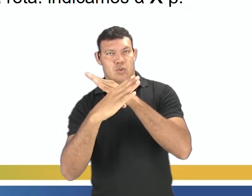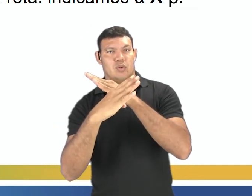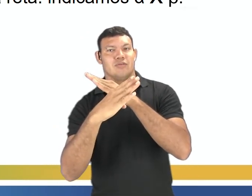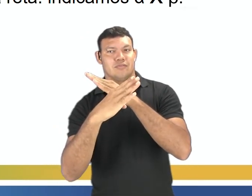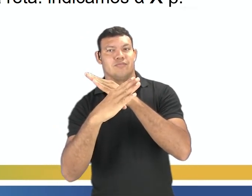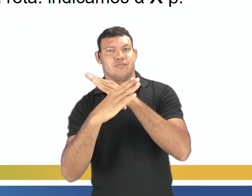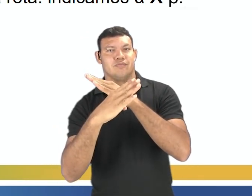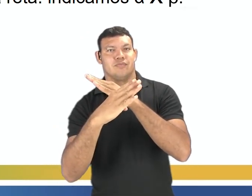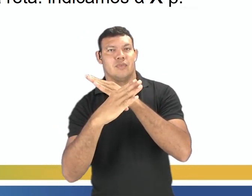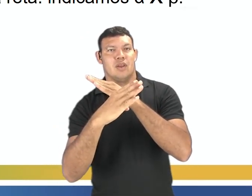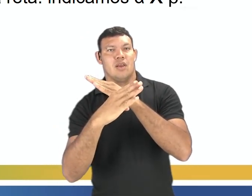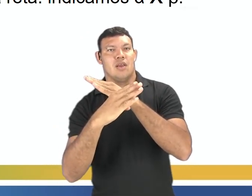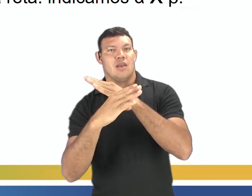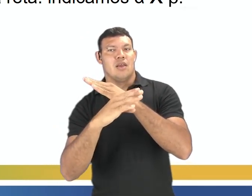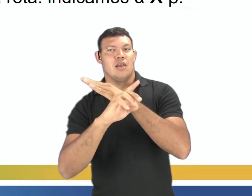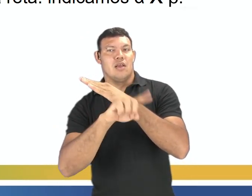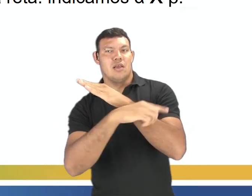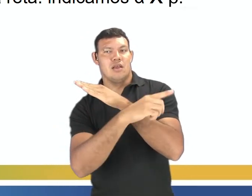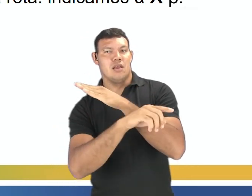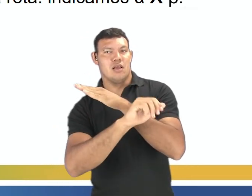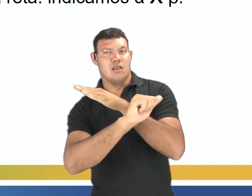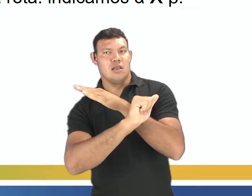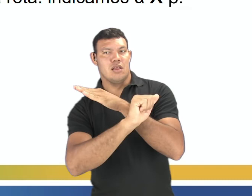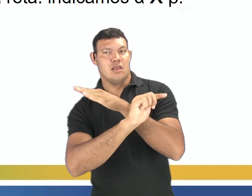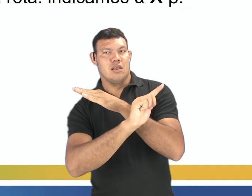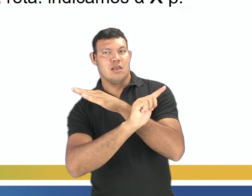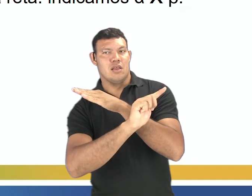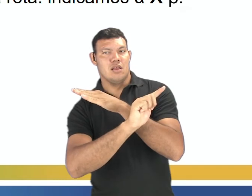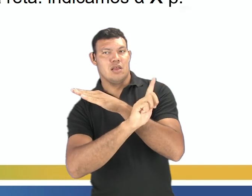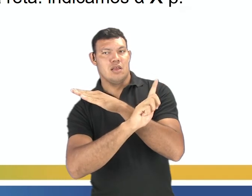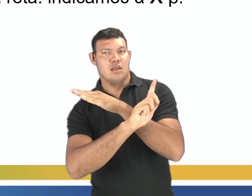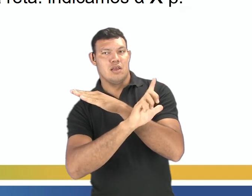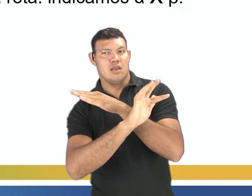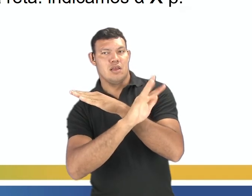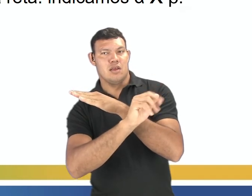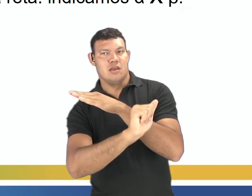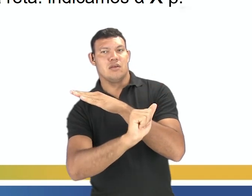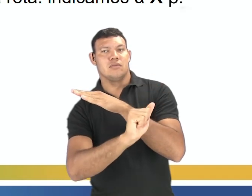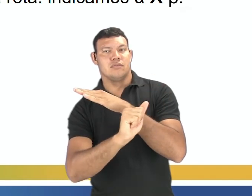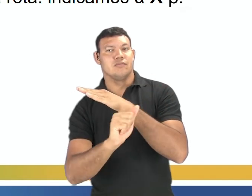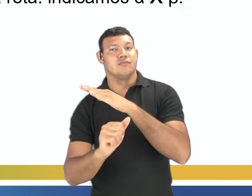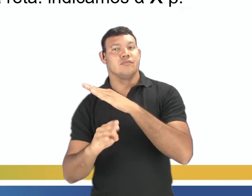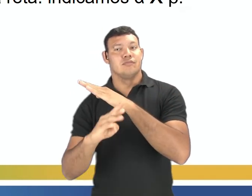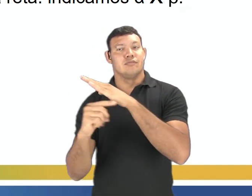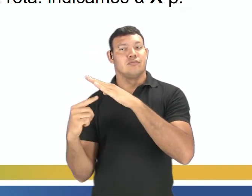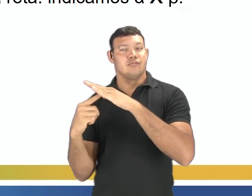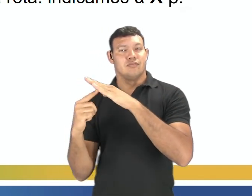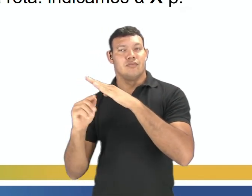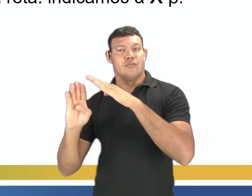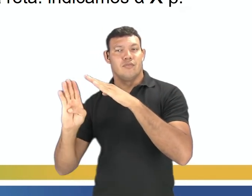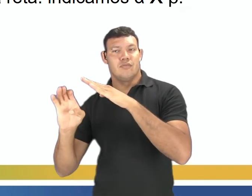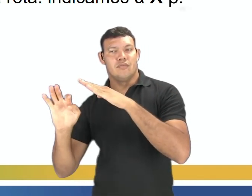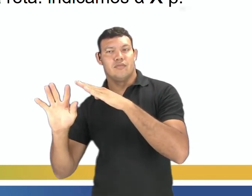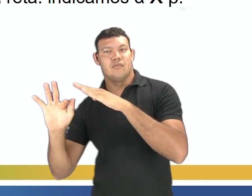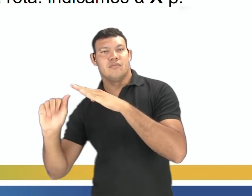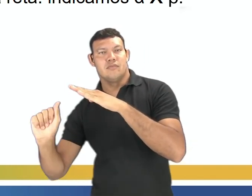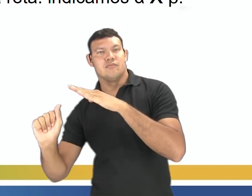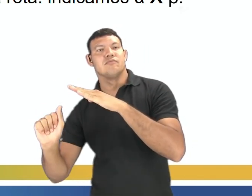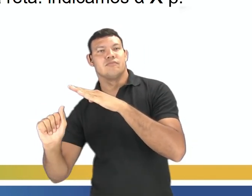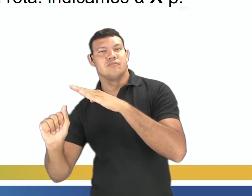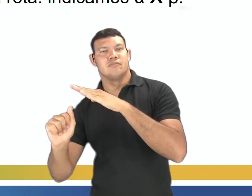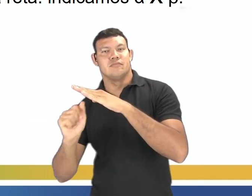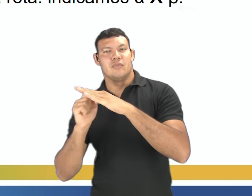dois planos a alfa e beta e aí nós temos uma reta que que é intercepta os dois planos